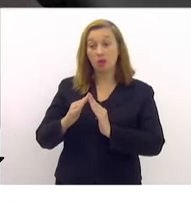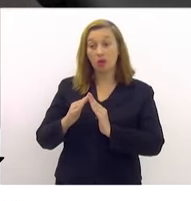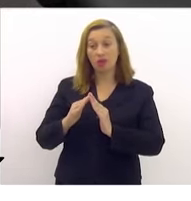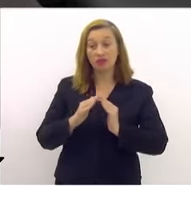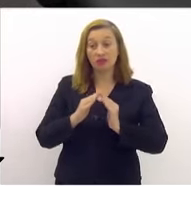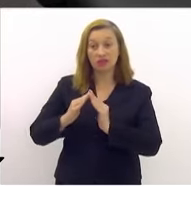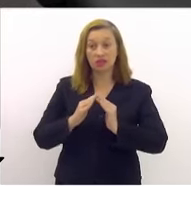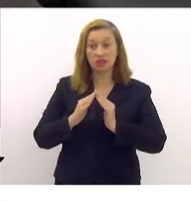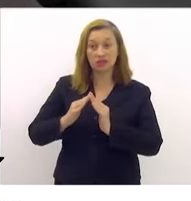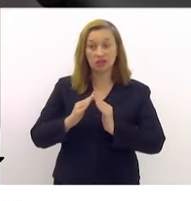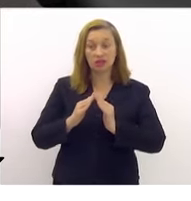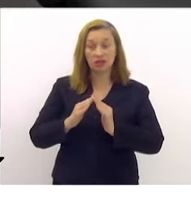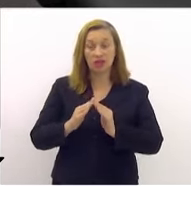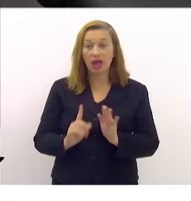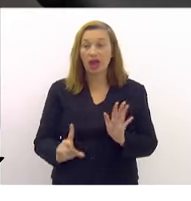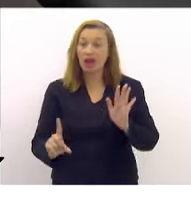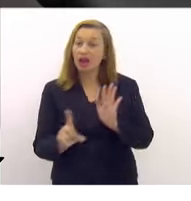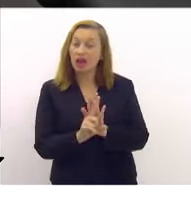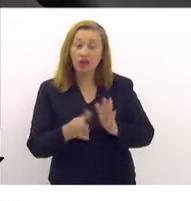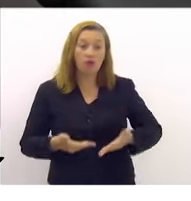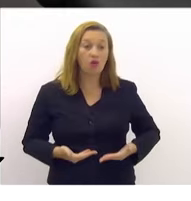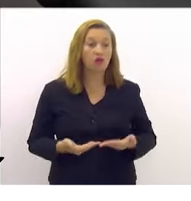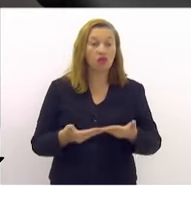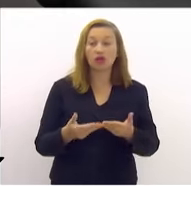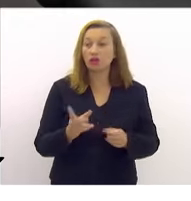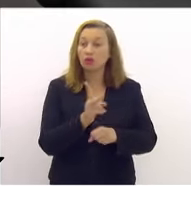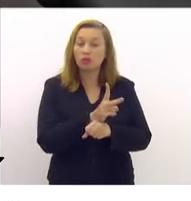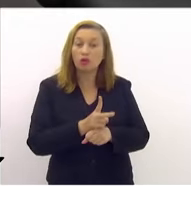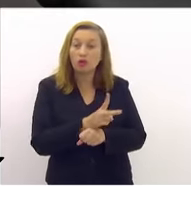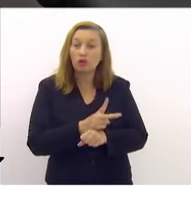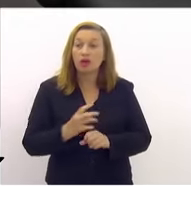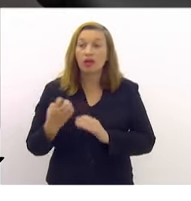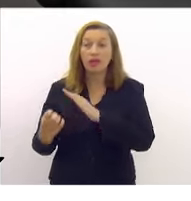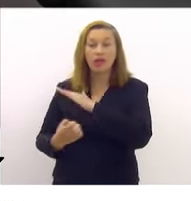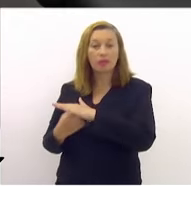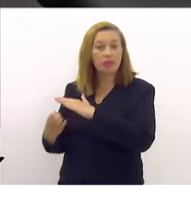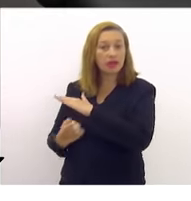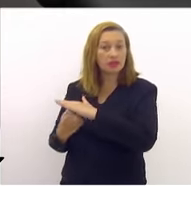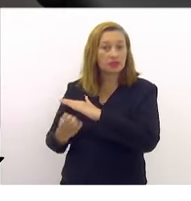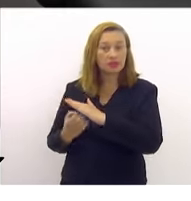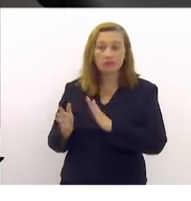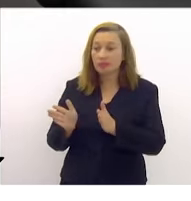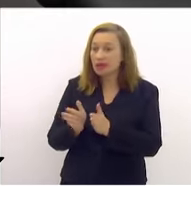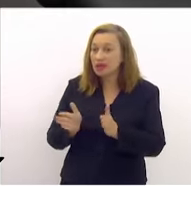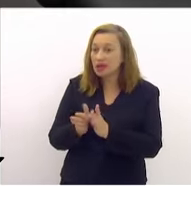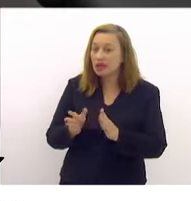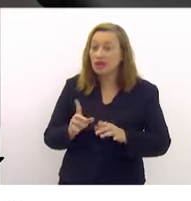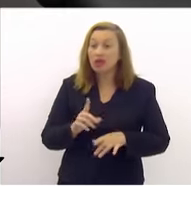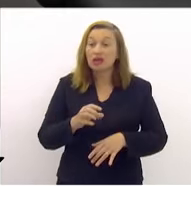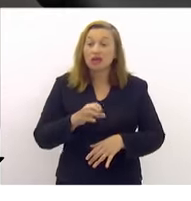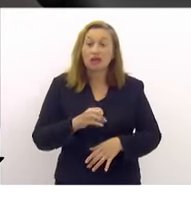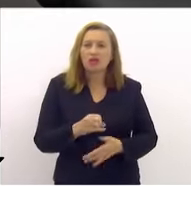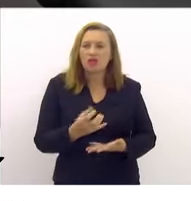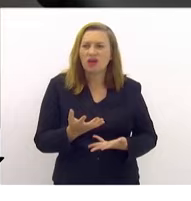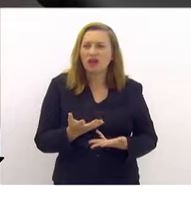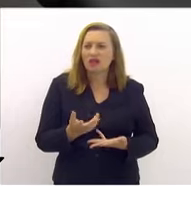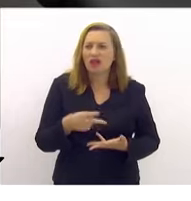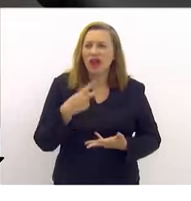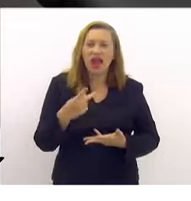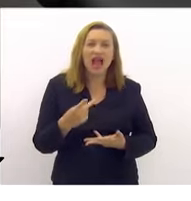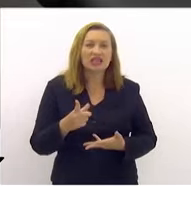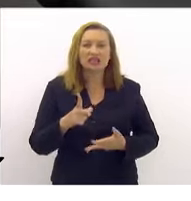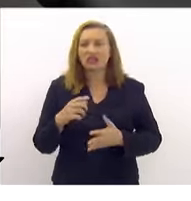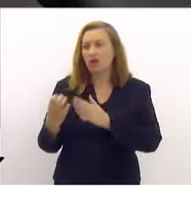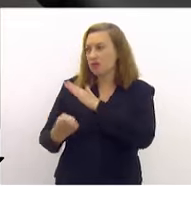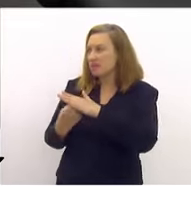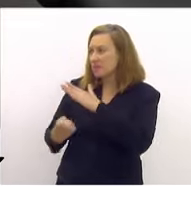a lei de oferta e procura. Isso é da empresa. Senão você vai acabar querendo dizer assim, se você é uma